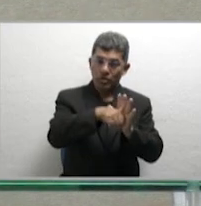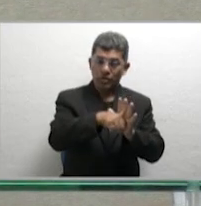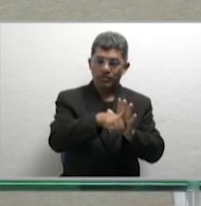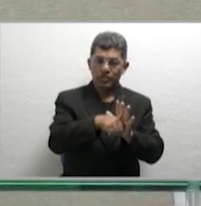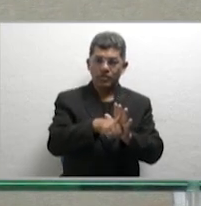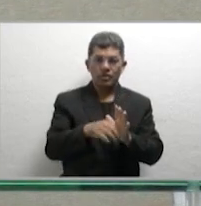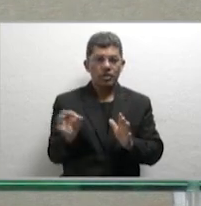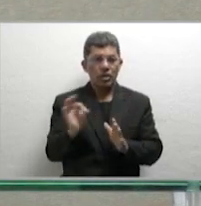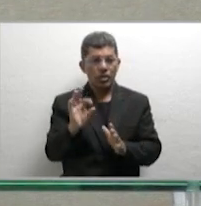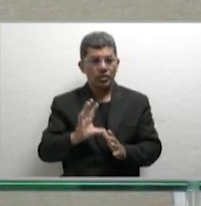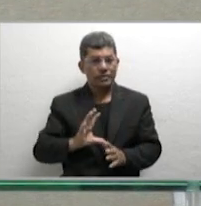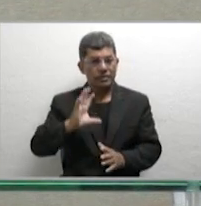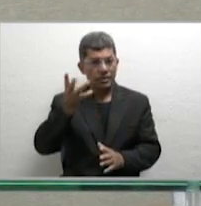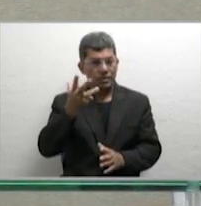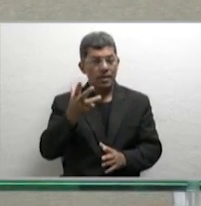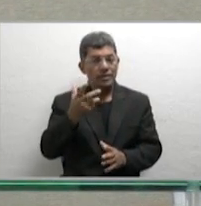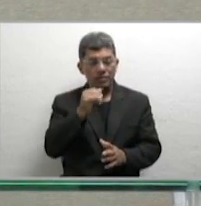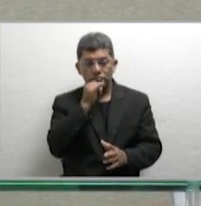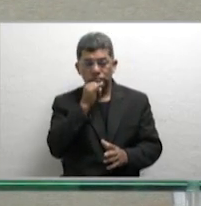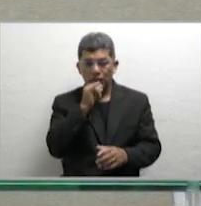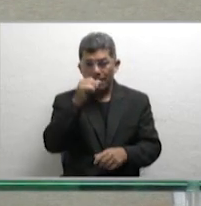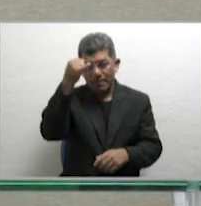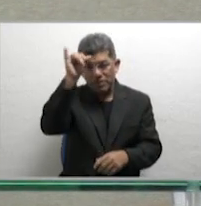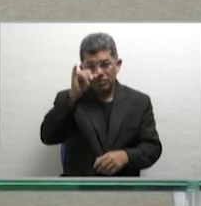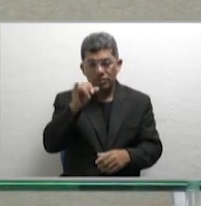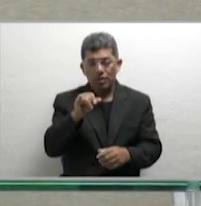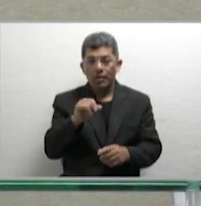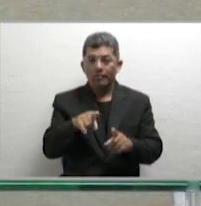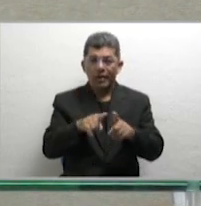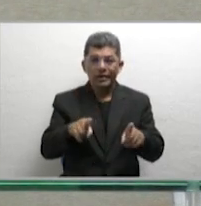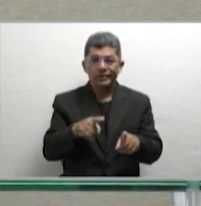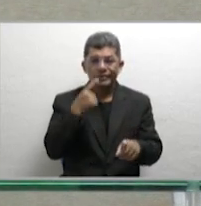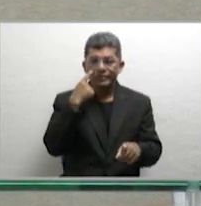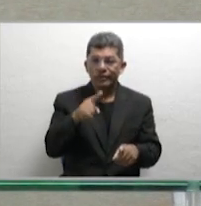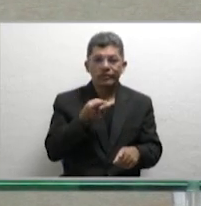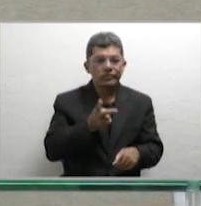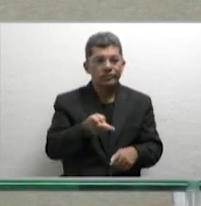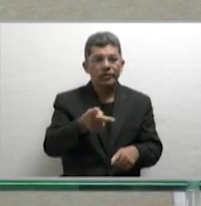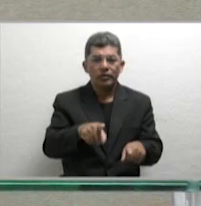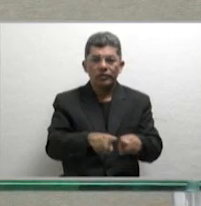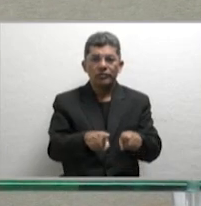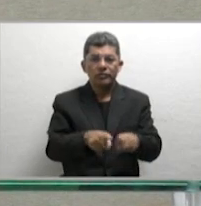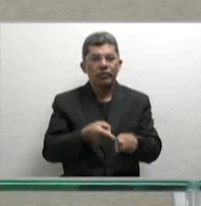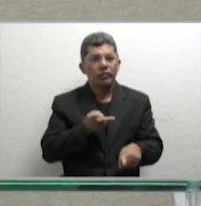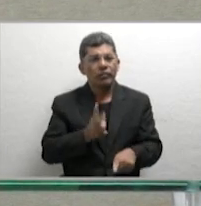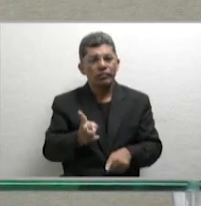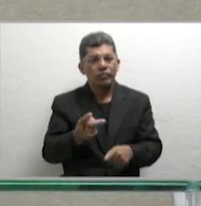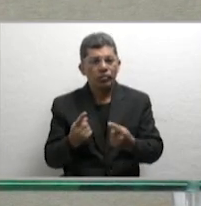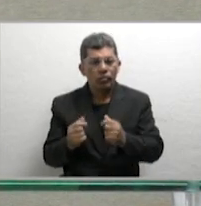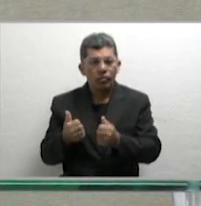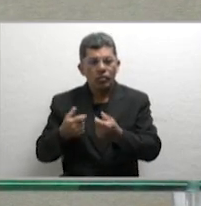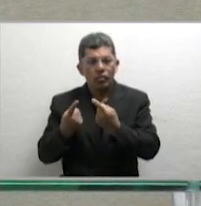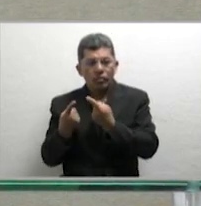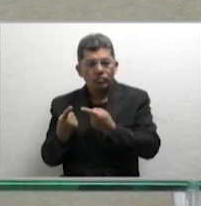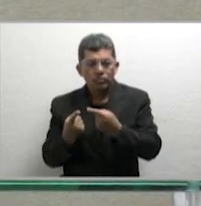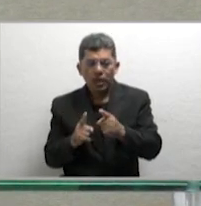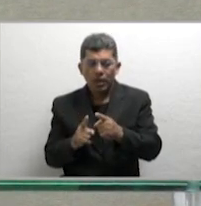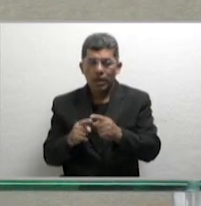aconteça, certamente nós estaremos enxugando gelo, correndo atrás de bandido sempre. E nós